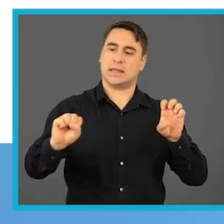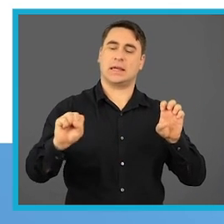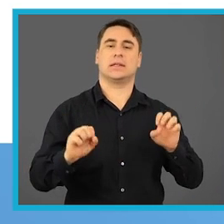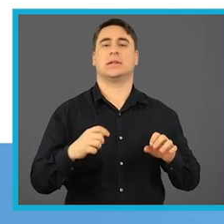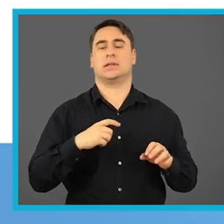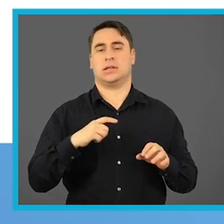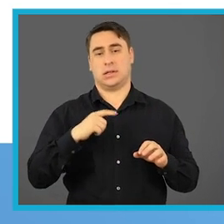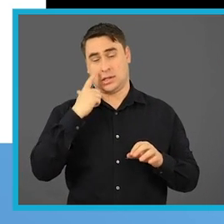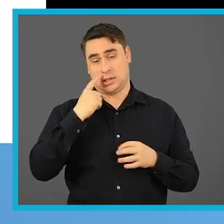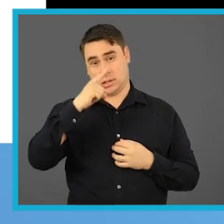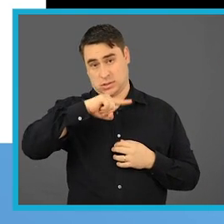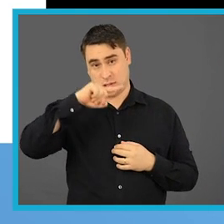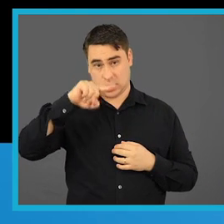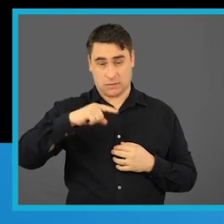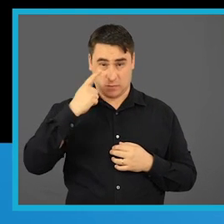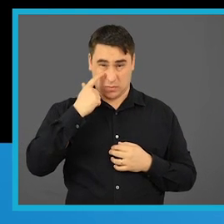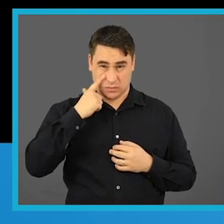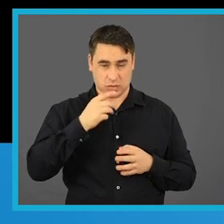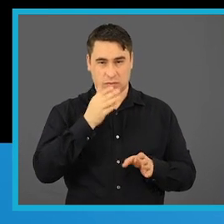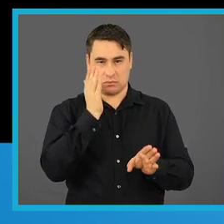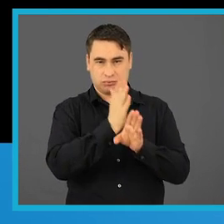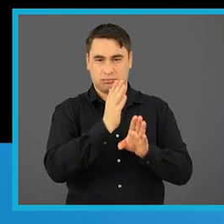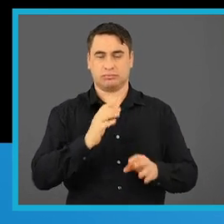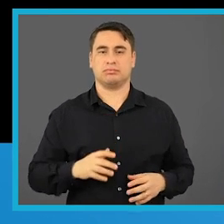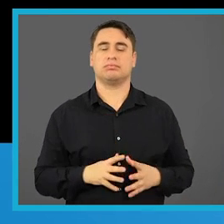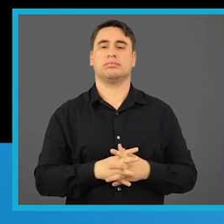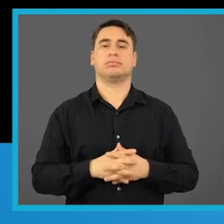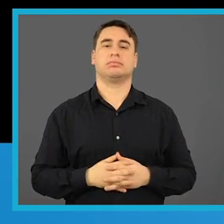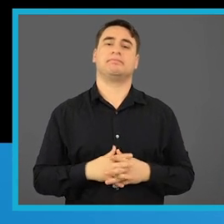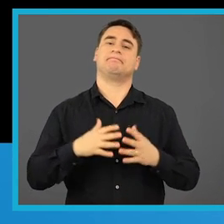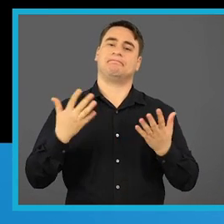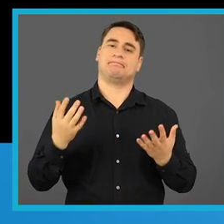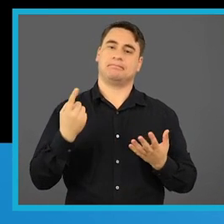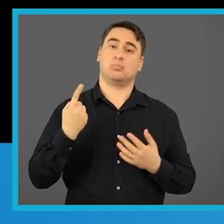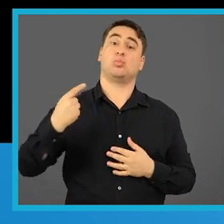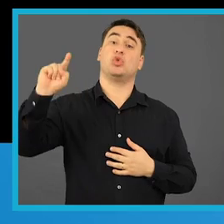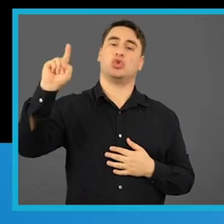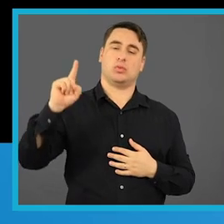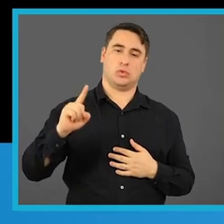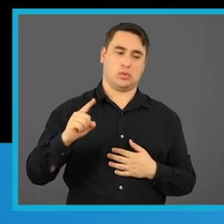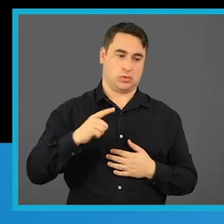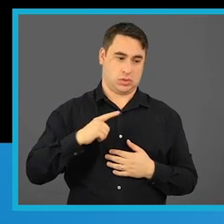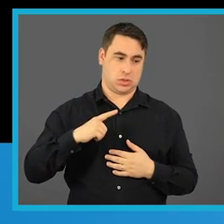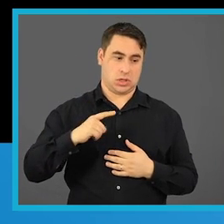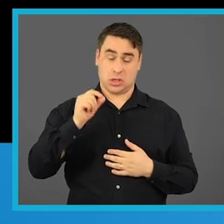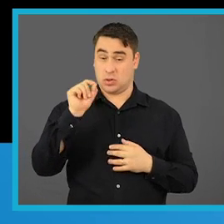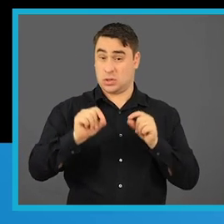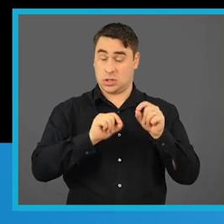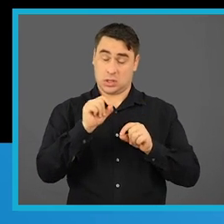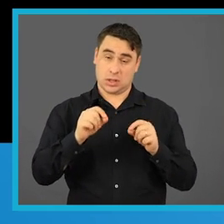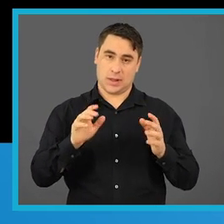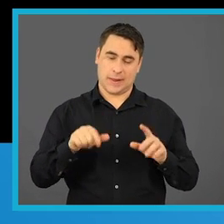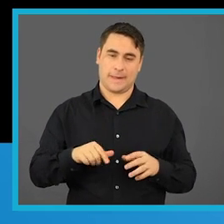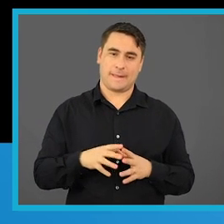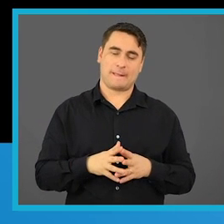tem aqui um gráfico para você alimentar. Por último, nós temos